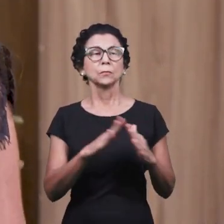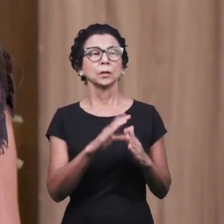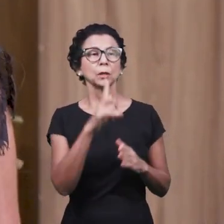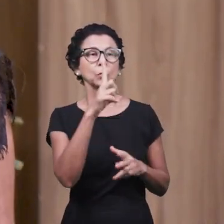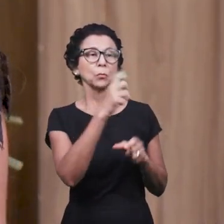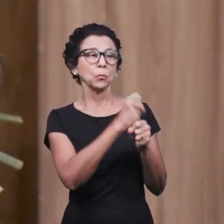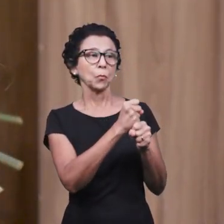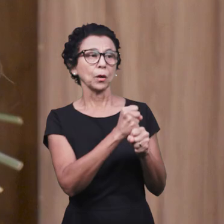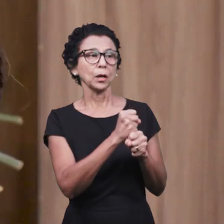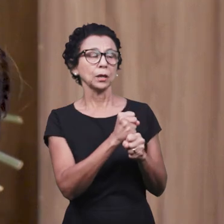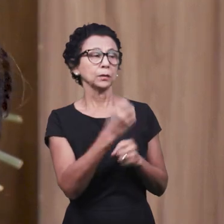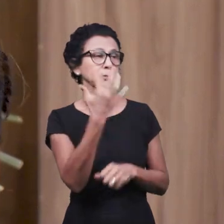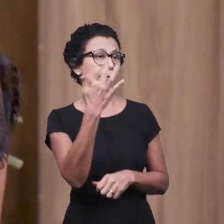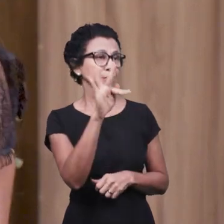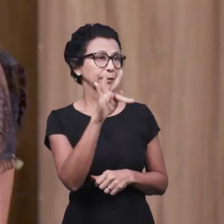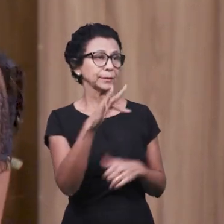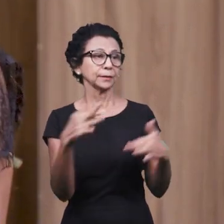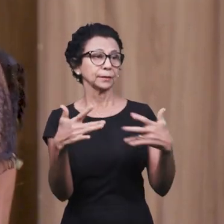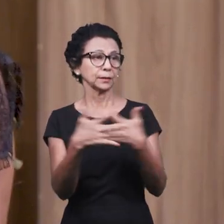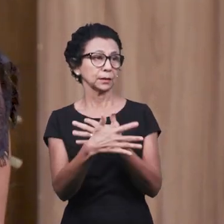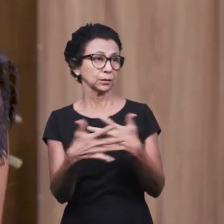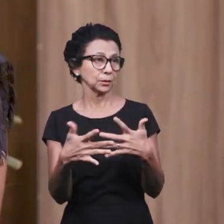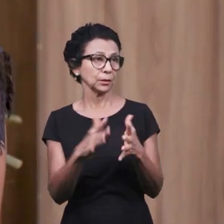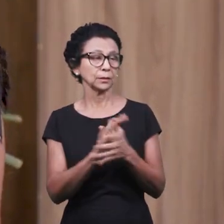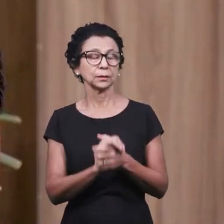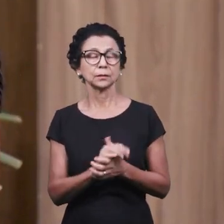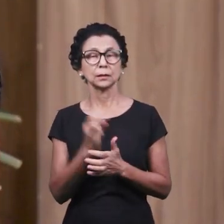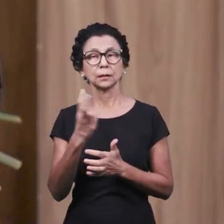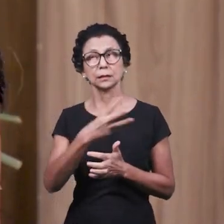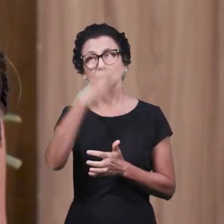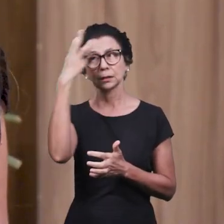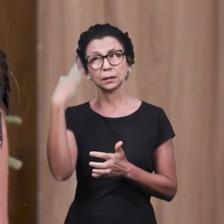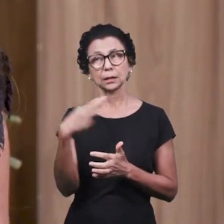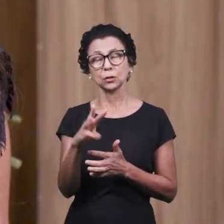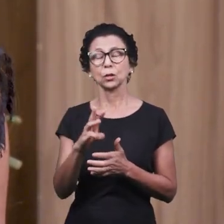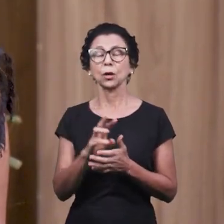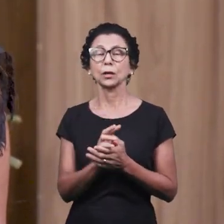de Vichy, fica no centro da França, 3 horas de Paris, 3 horas de trem,